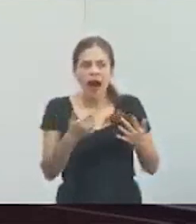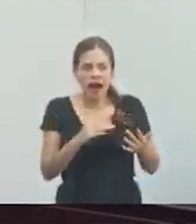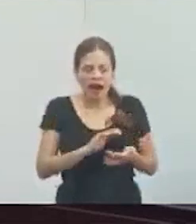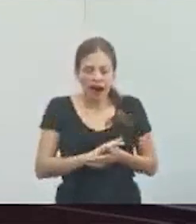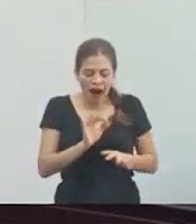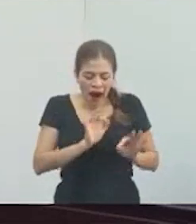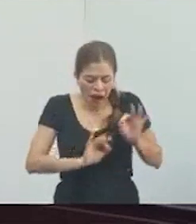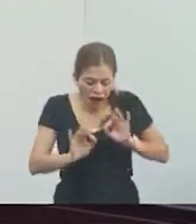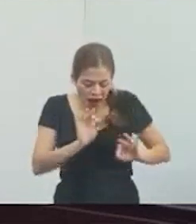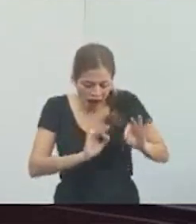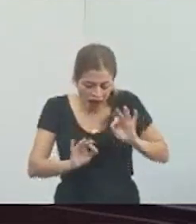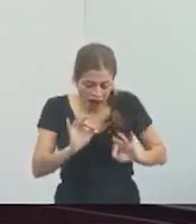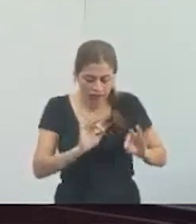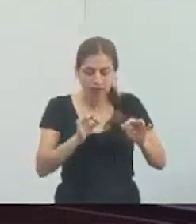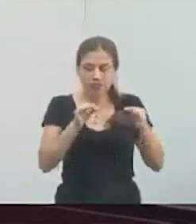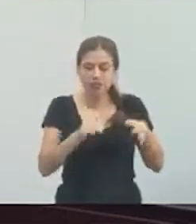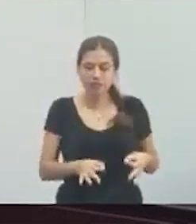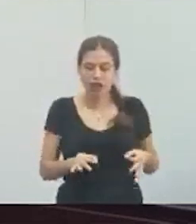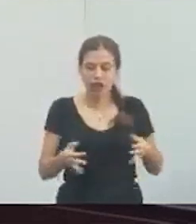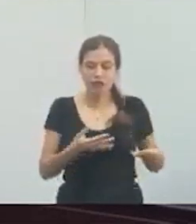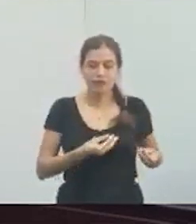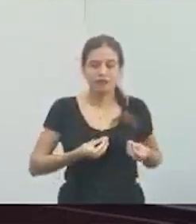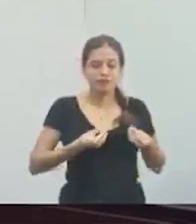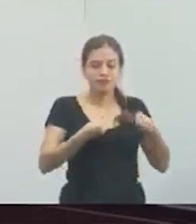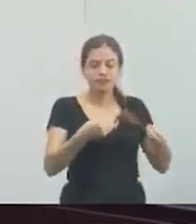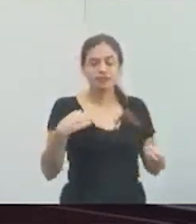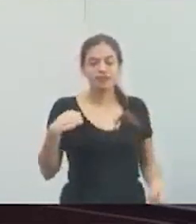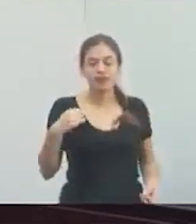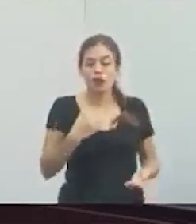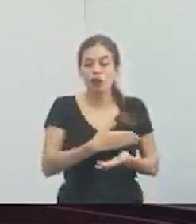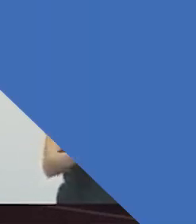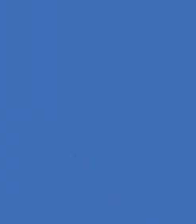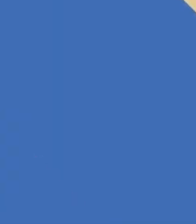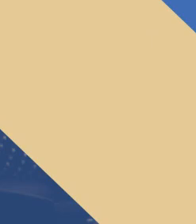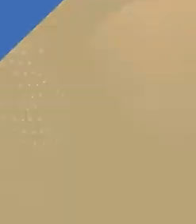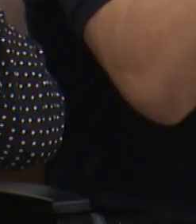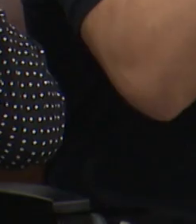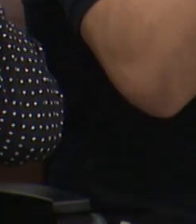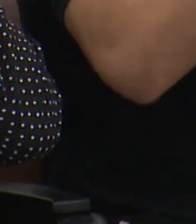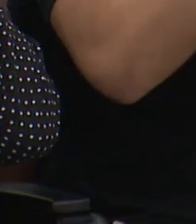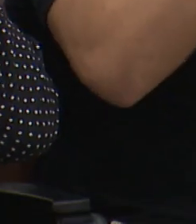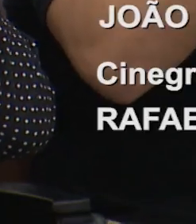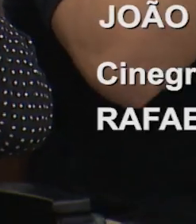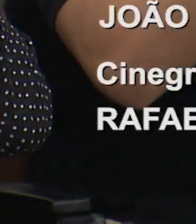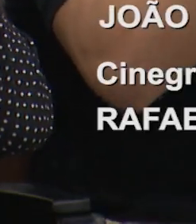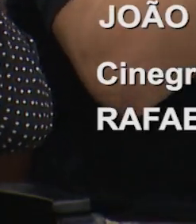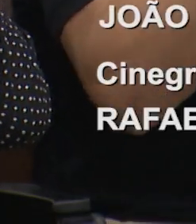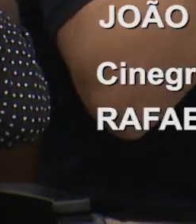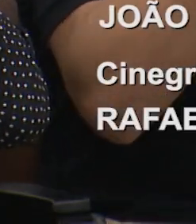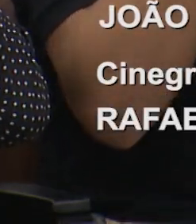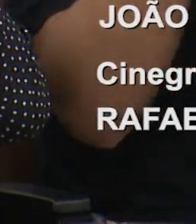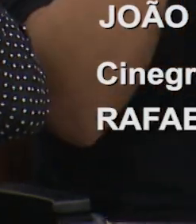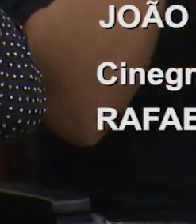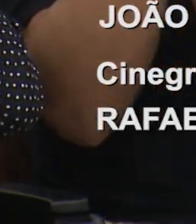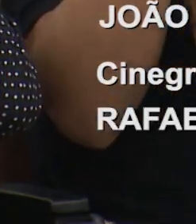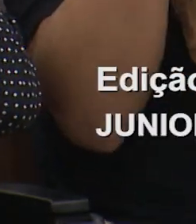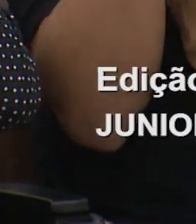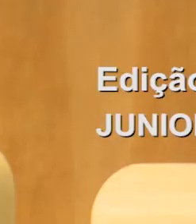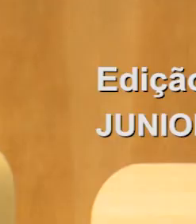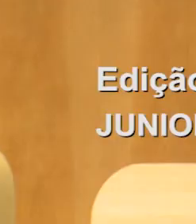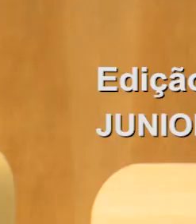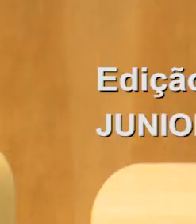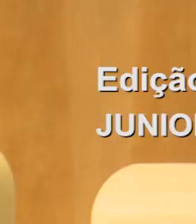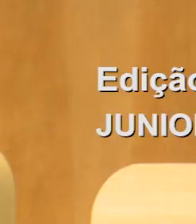uma organização correta para entregar o uniforme no início do ano. E assim foi a 13ª sessão ordinária do